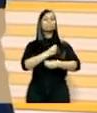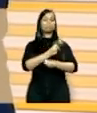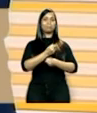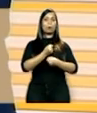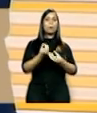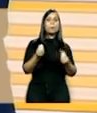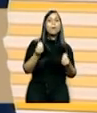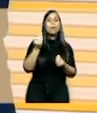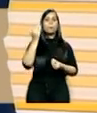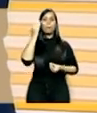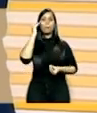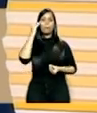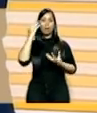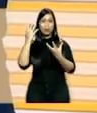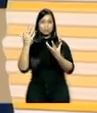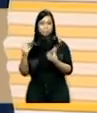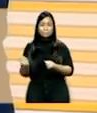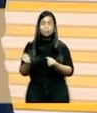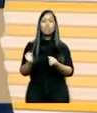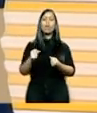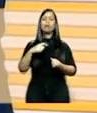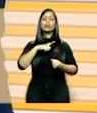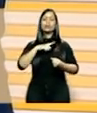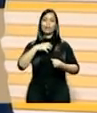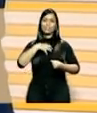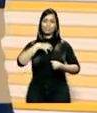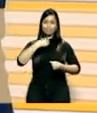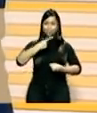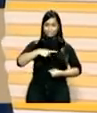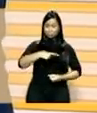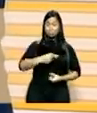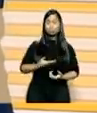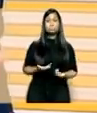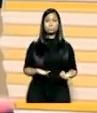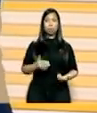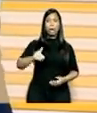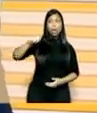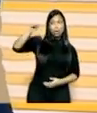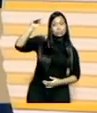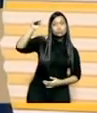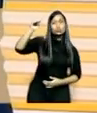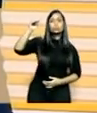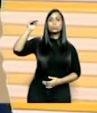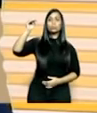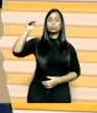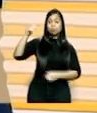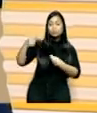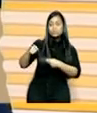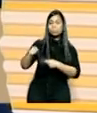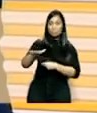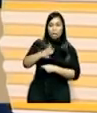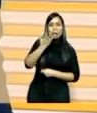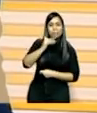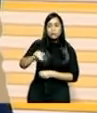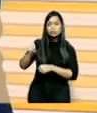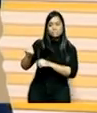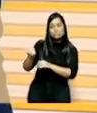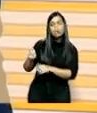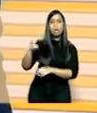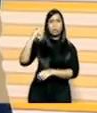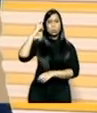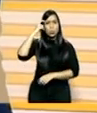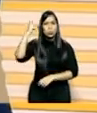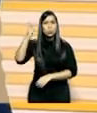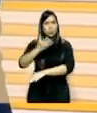da compreensão do que gera aquele sentimento. Adultos devem ensinar crianças e adolescentes uma